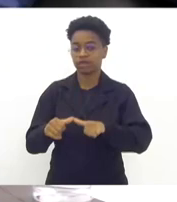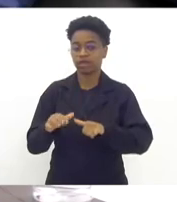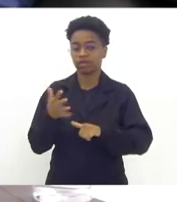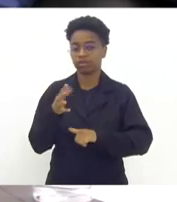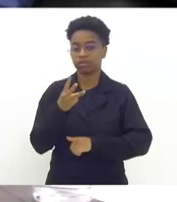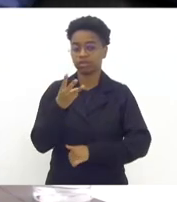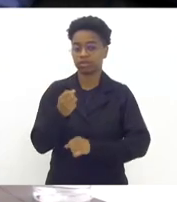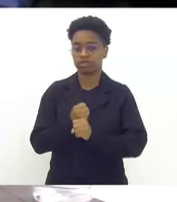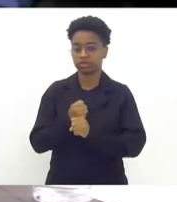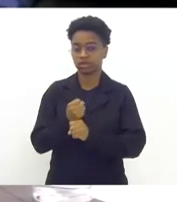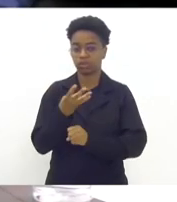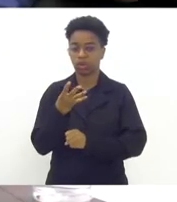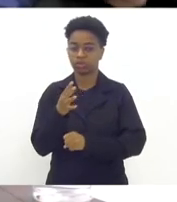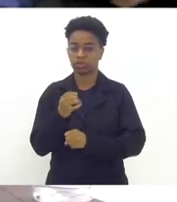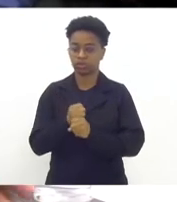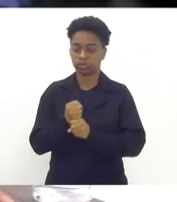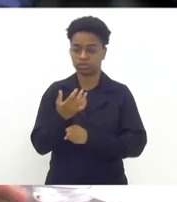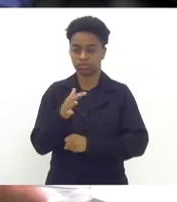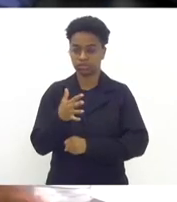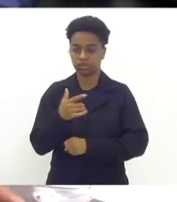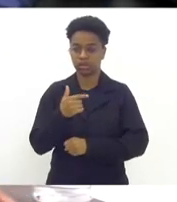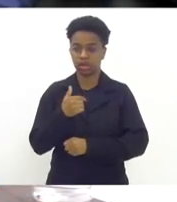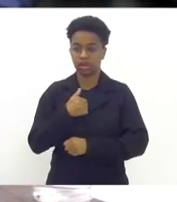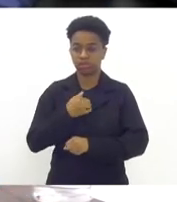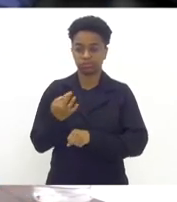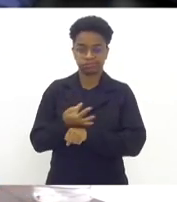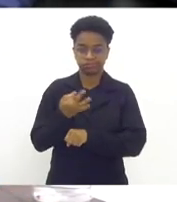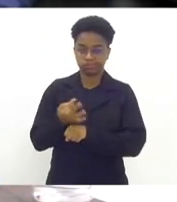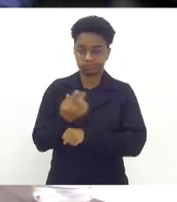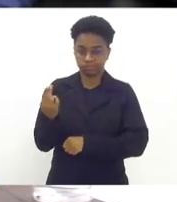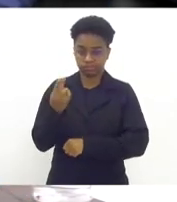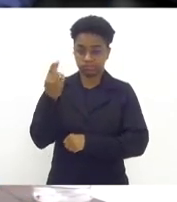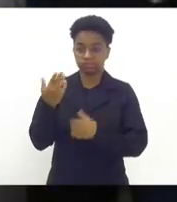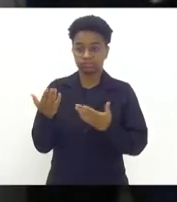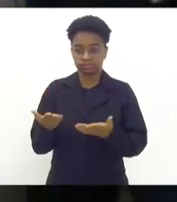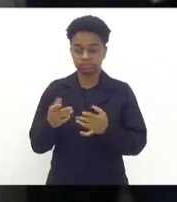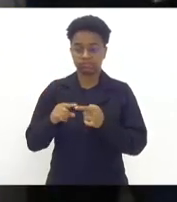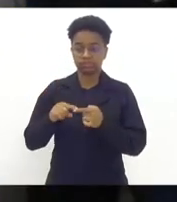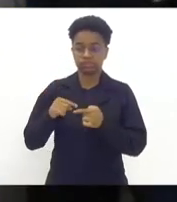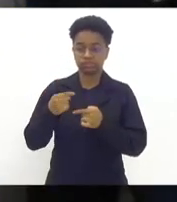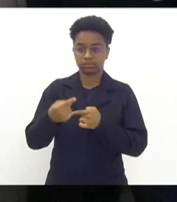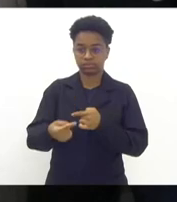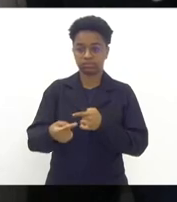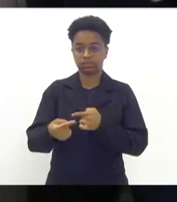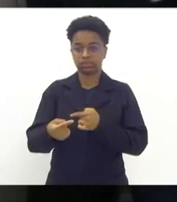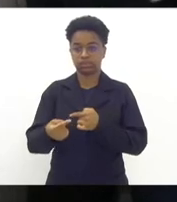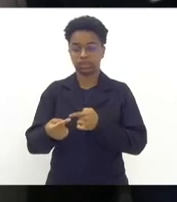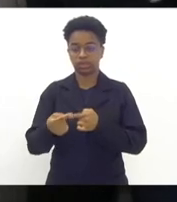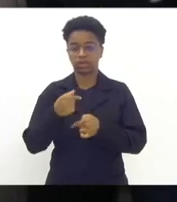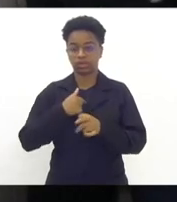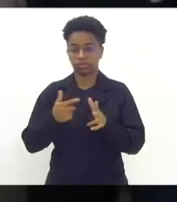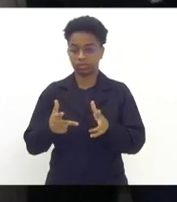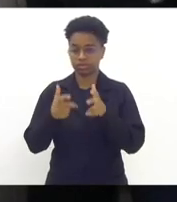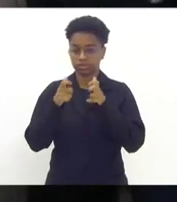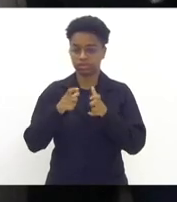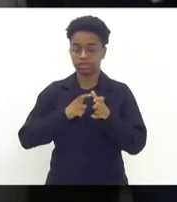3 a 4 anos. Já estava ficando já insustentável. E quando saiu em pronúncia, eu vi que havia uma brecha jurídica para eu tentar